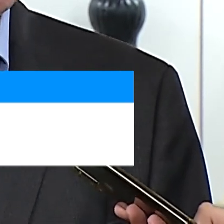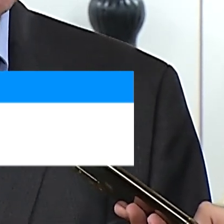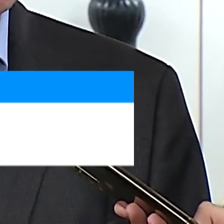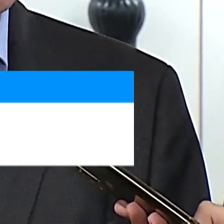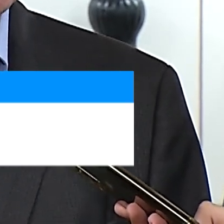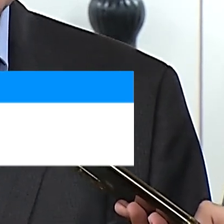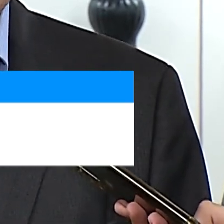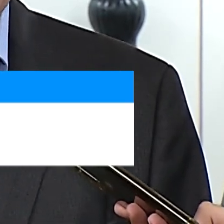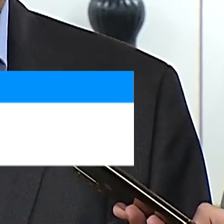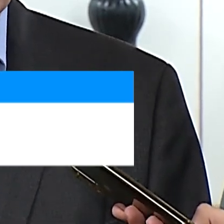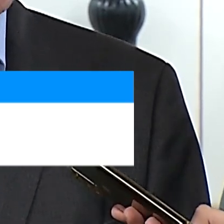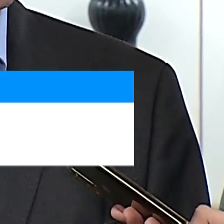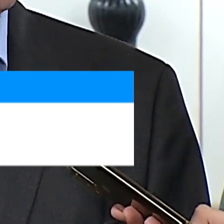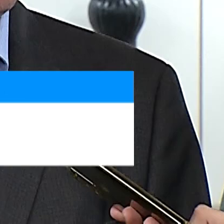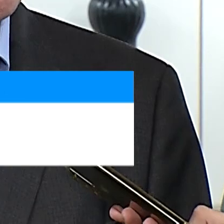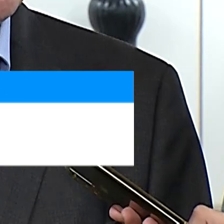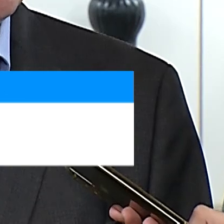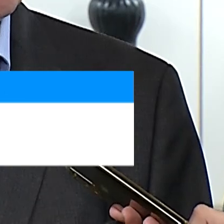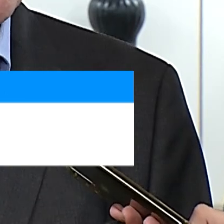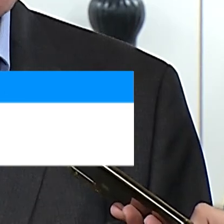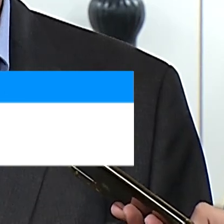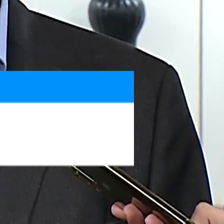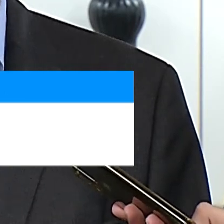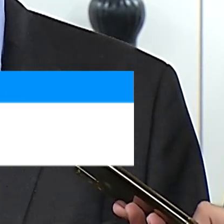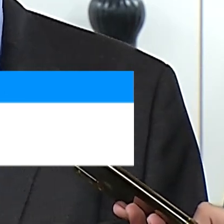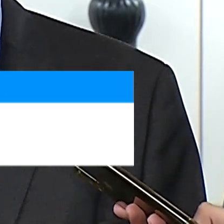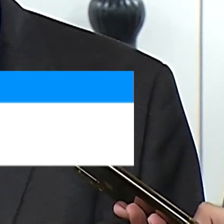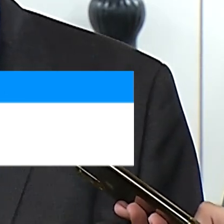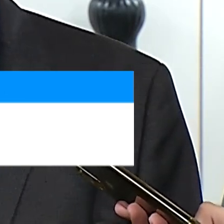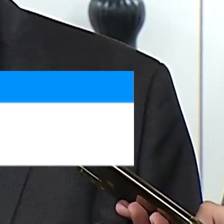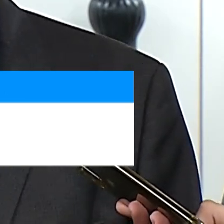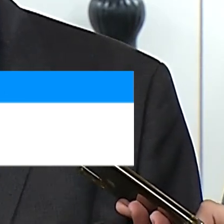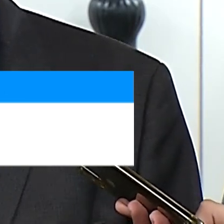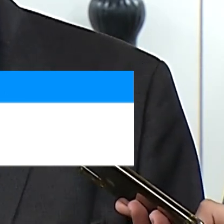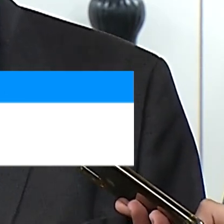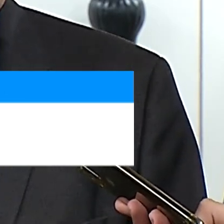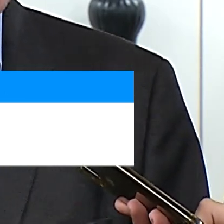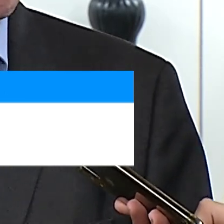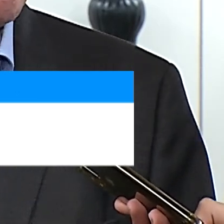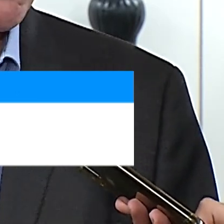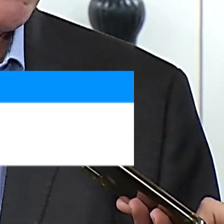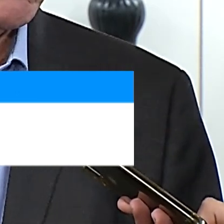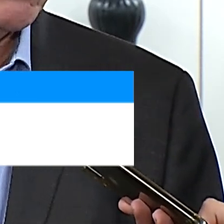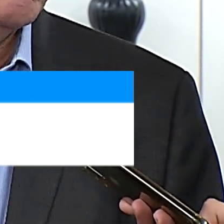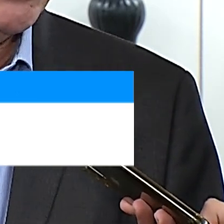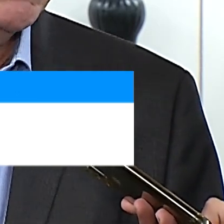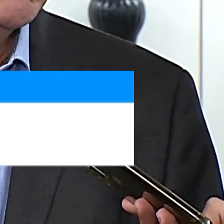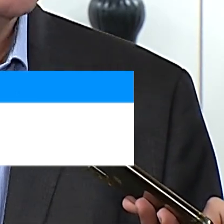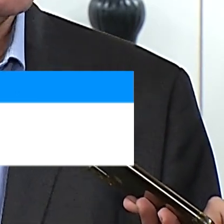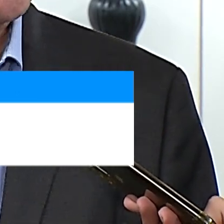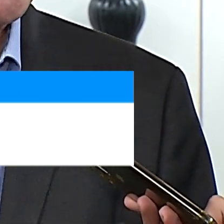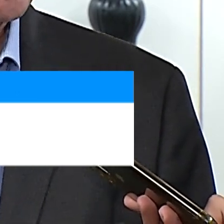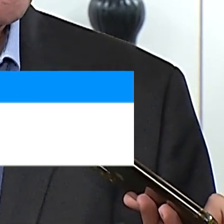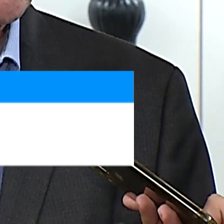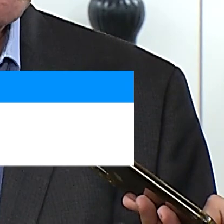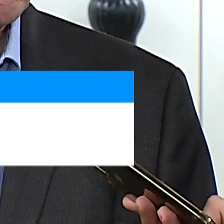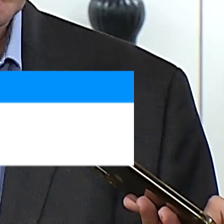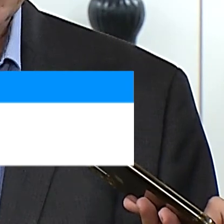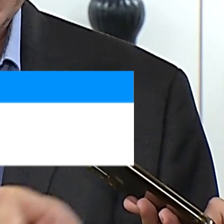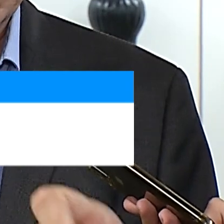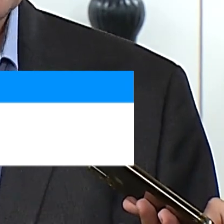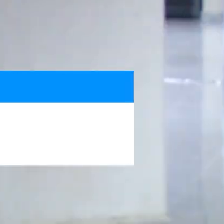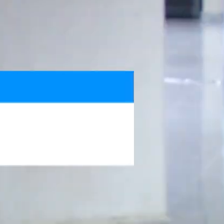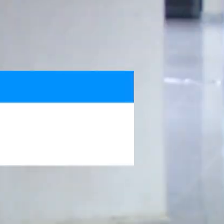acho que esse é o grande trunfo aí da respeitabilidade da Assembleia Legislativa na 11ª legislatura com os poderes